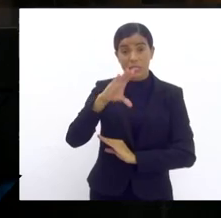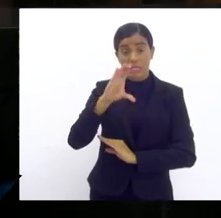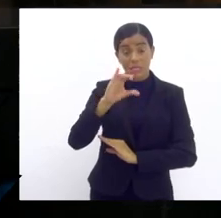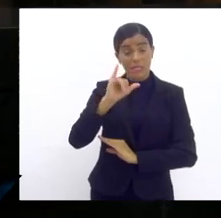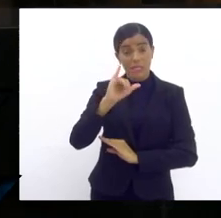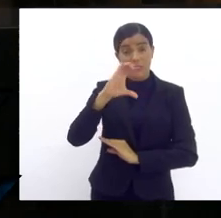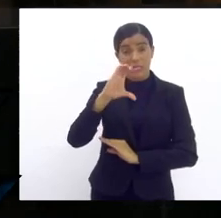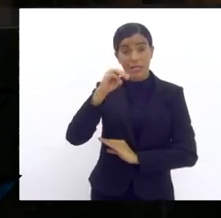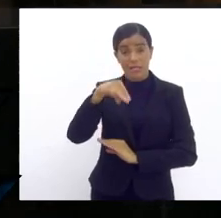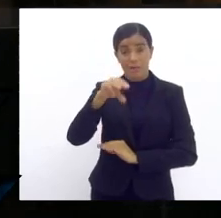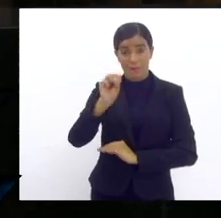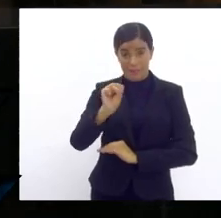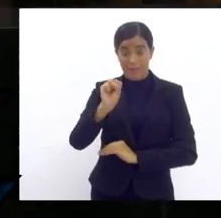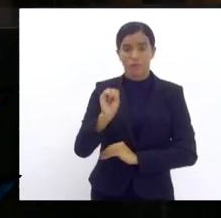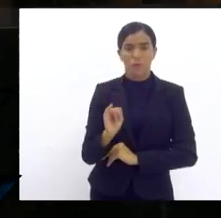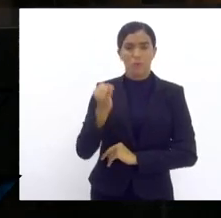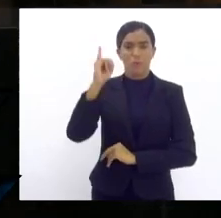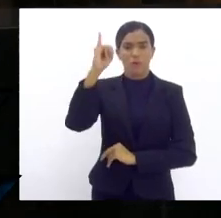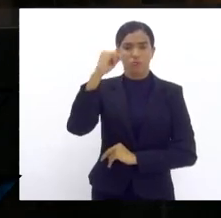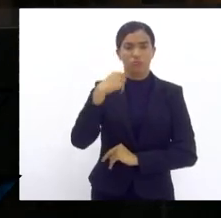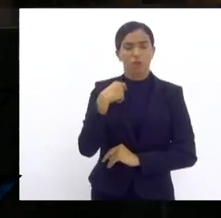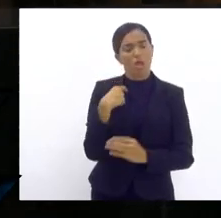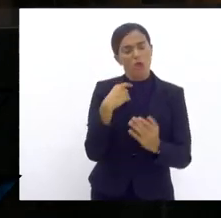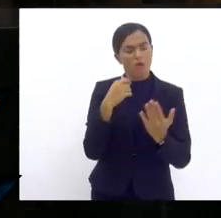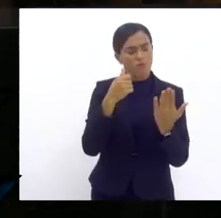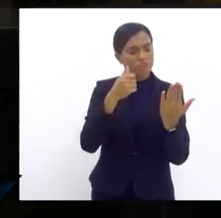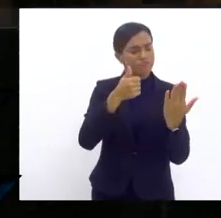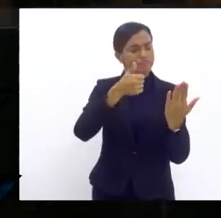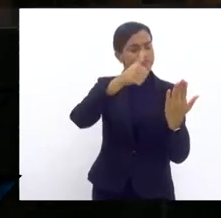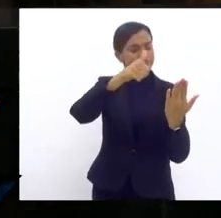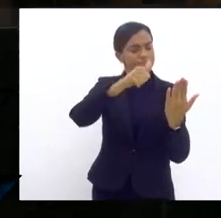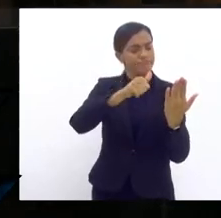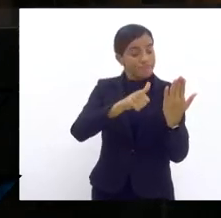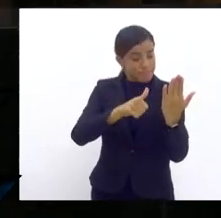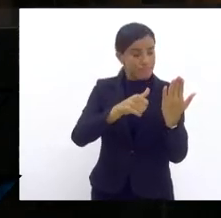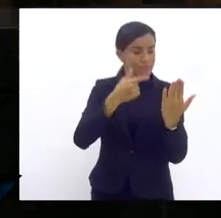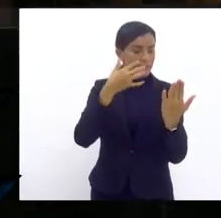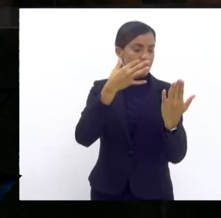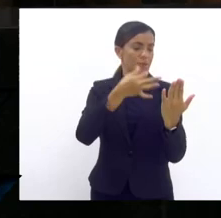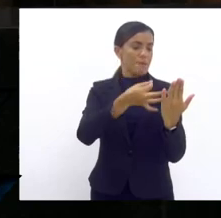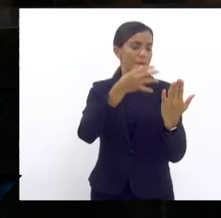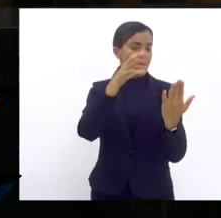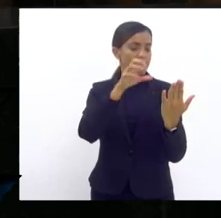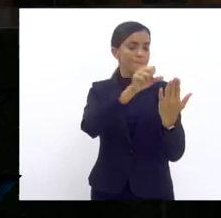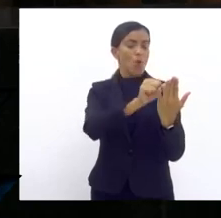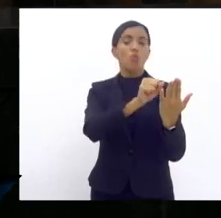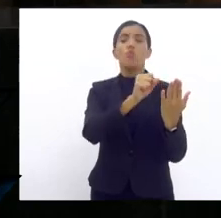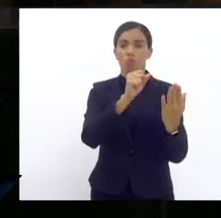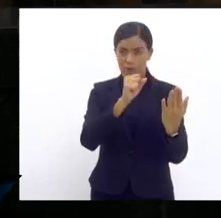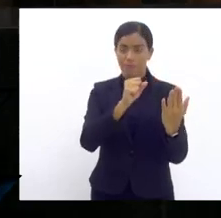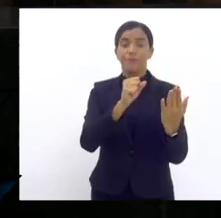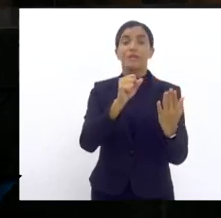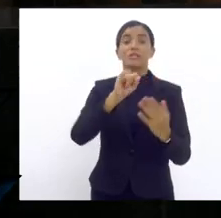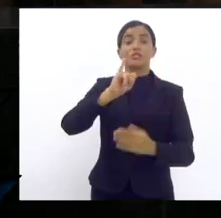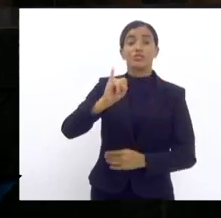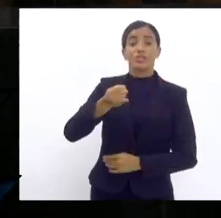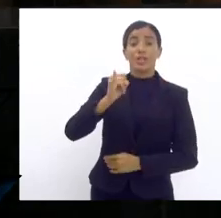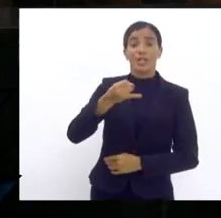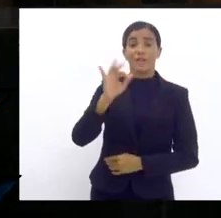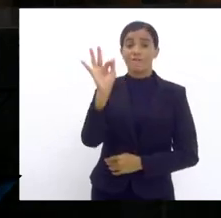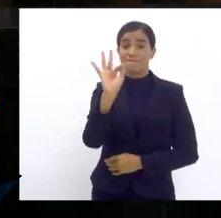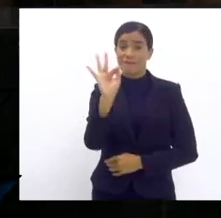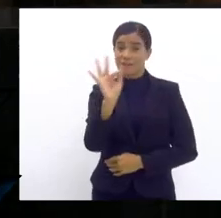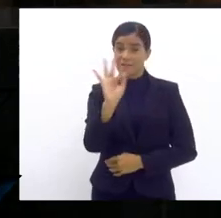fechou ainda eu verifico que em janeiro e fevereiro de 22